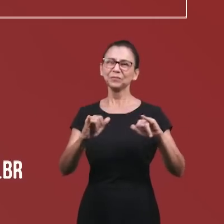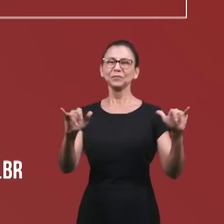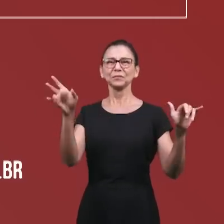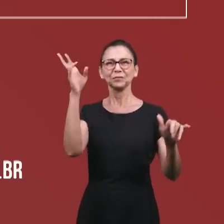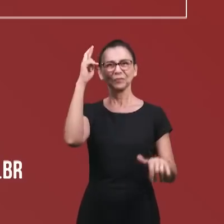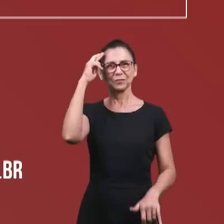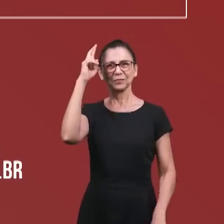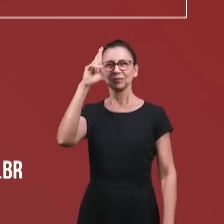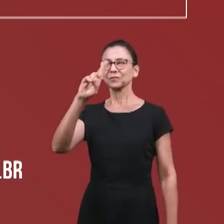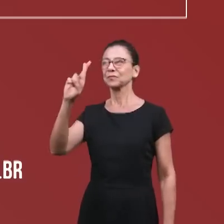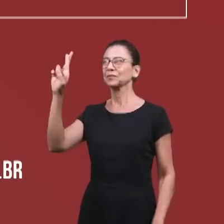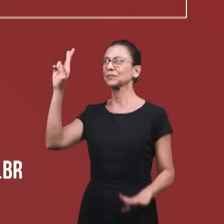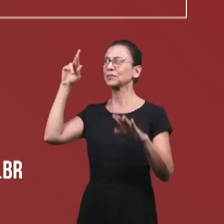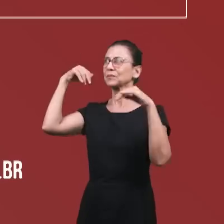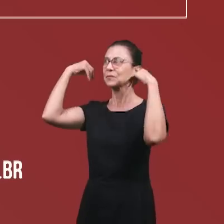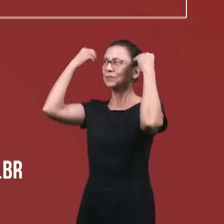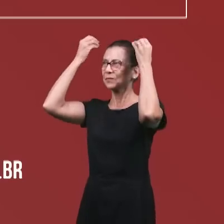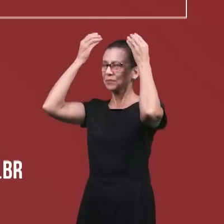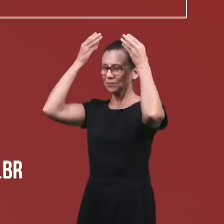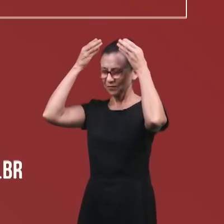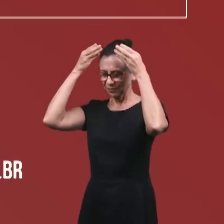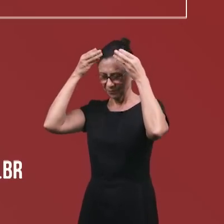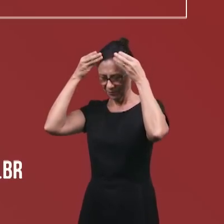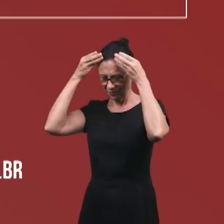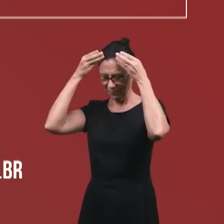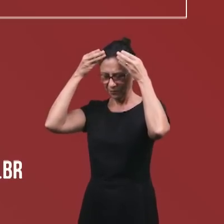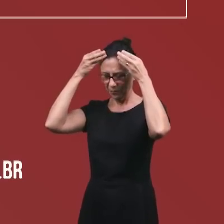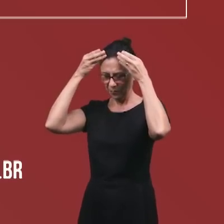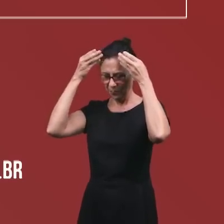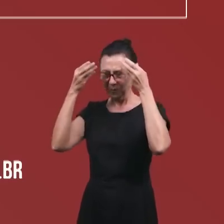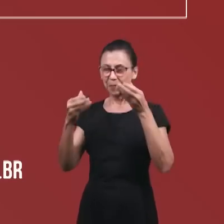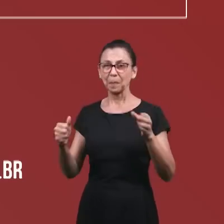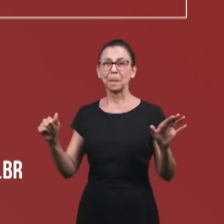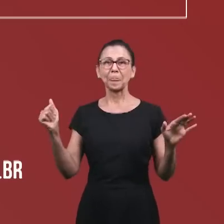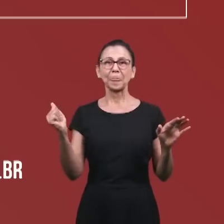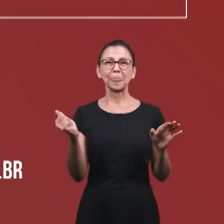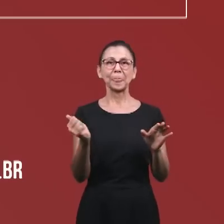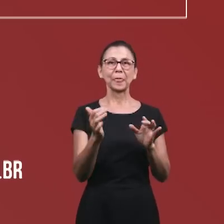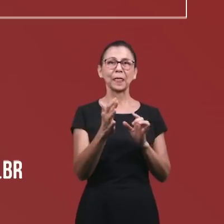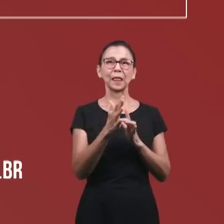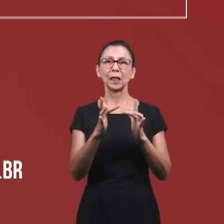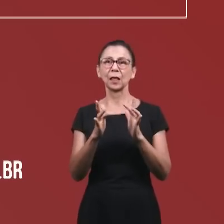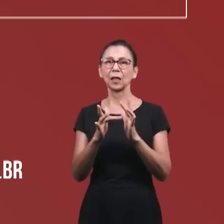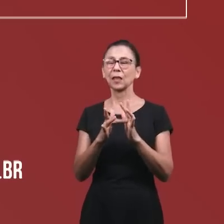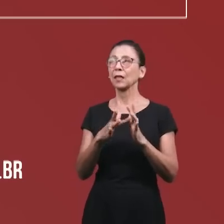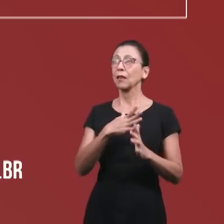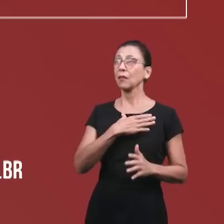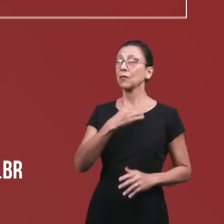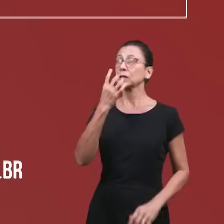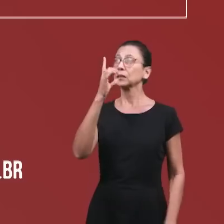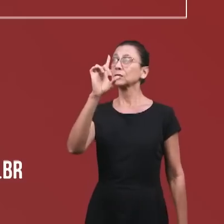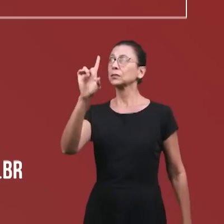O deserto, o vale, Ele os